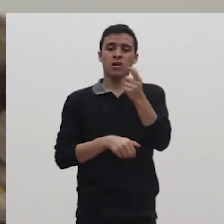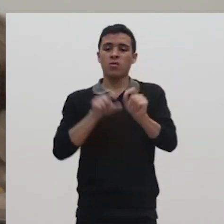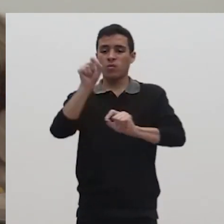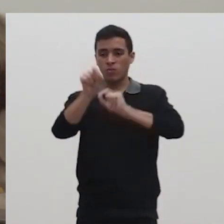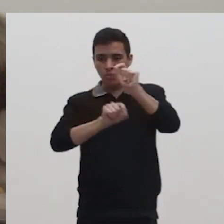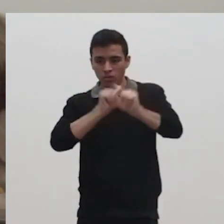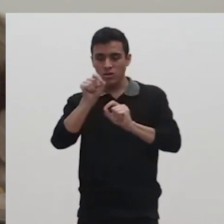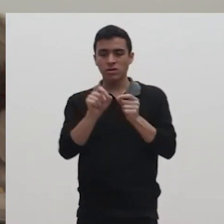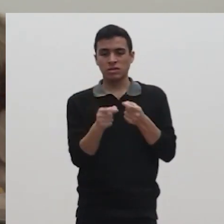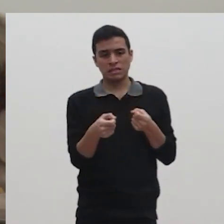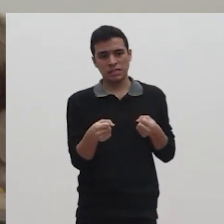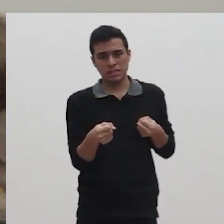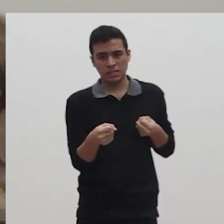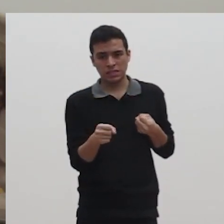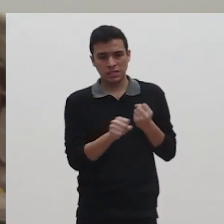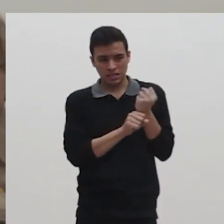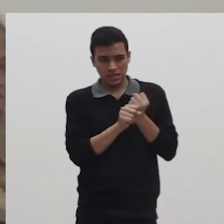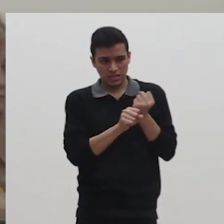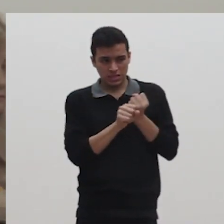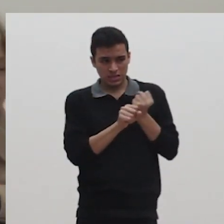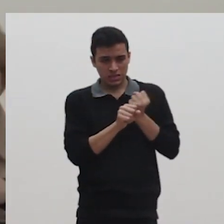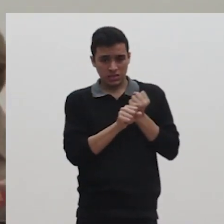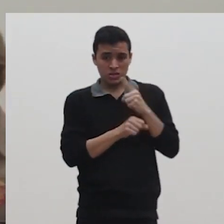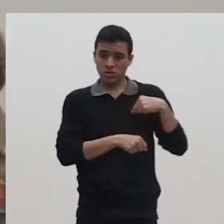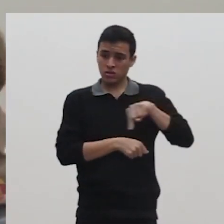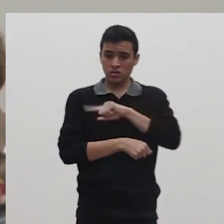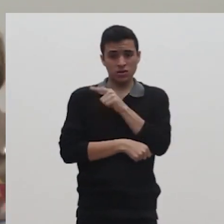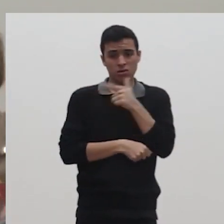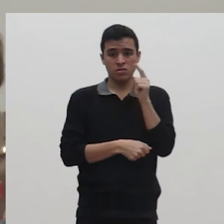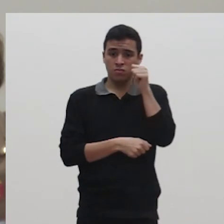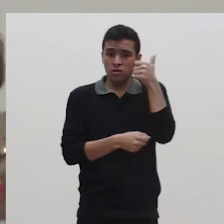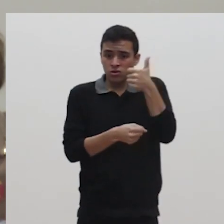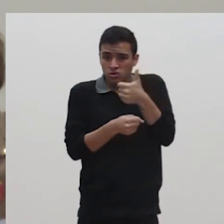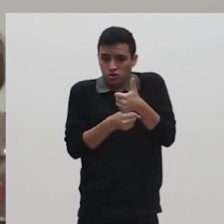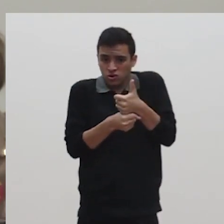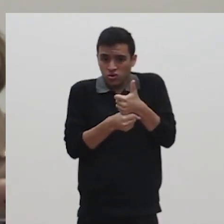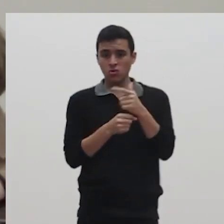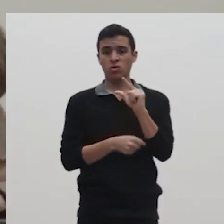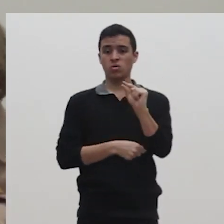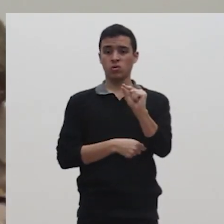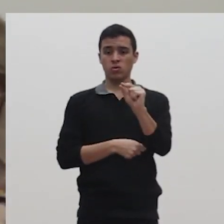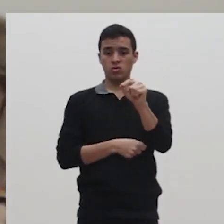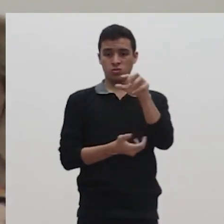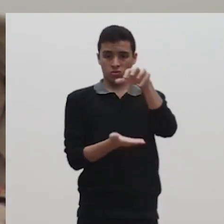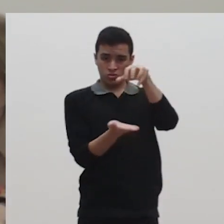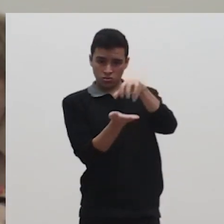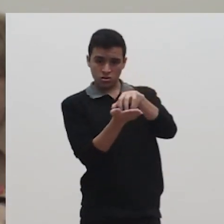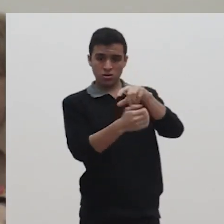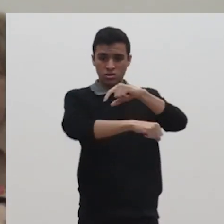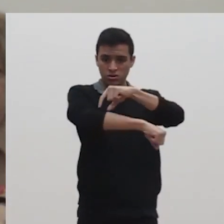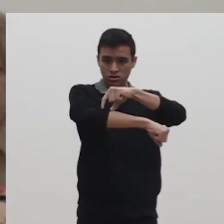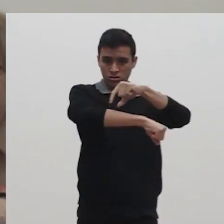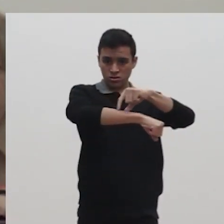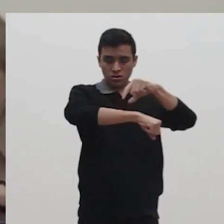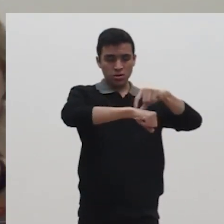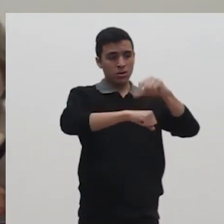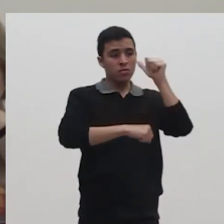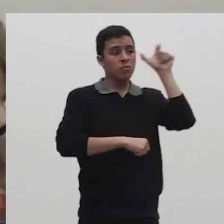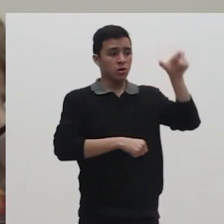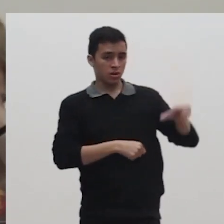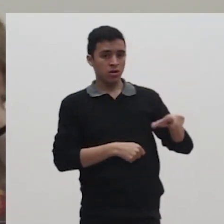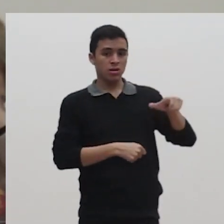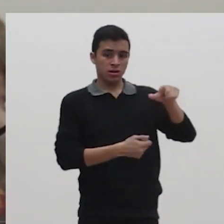que há muito tempo, na verdade eu não sei quanto, que não temos uma diretora, uma dirigente do setor de ciências agrárias. Graciela